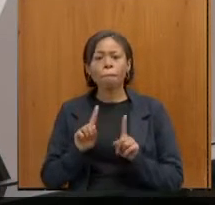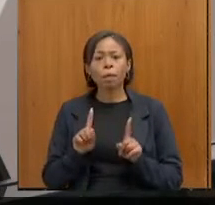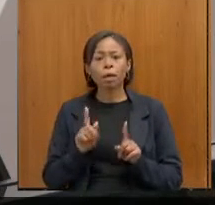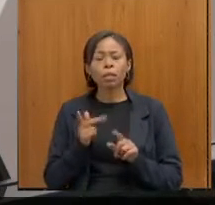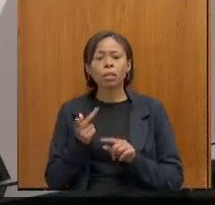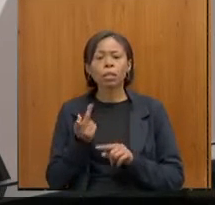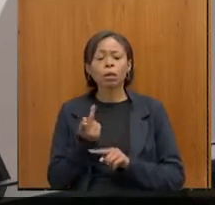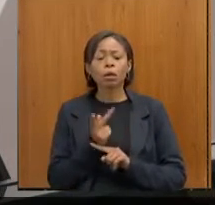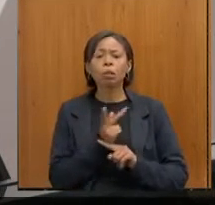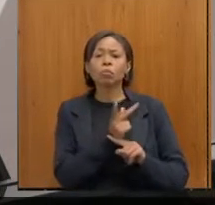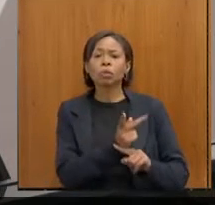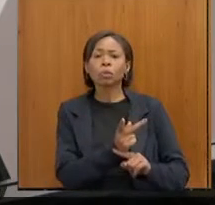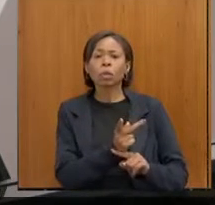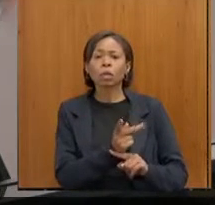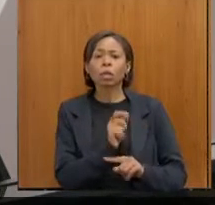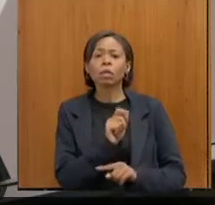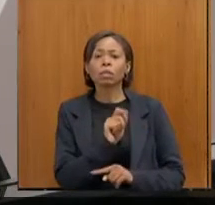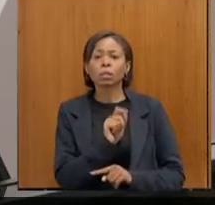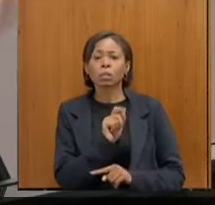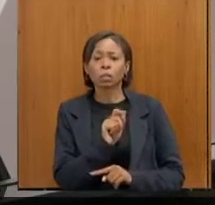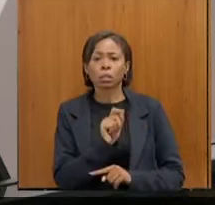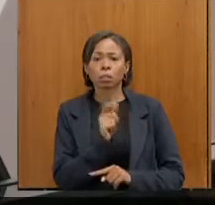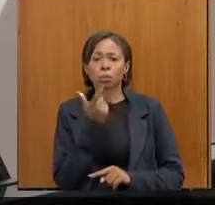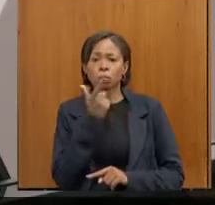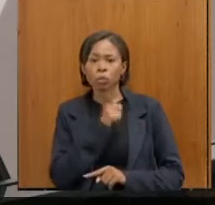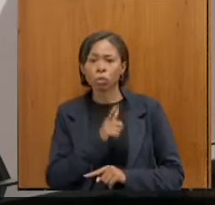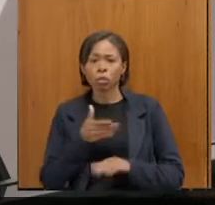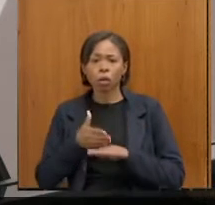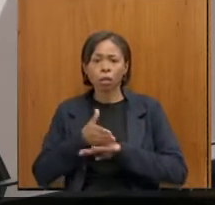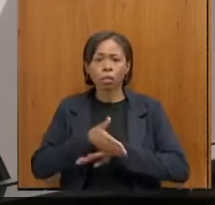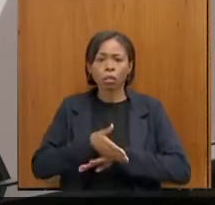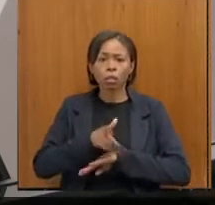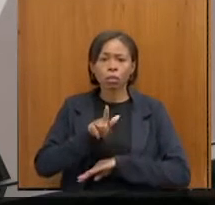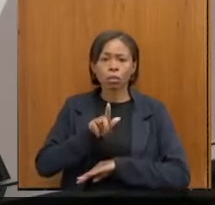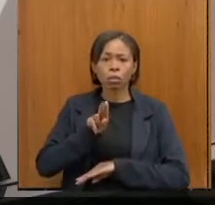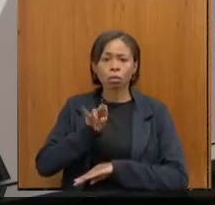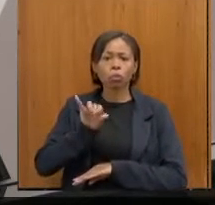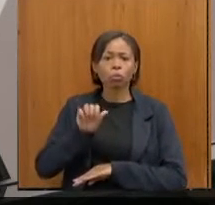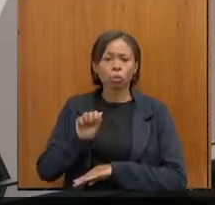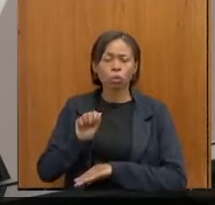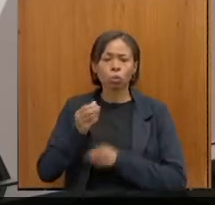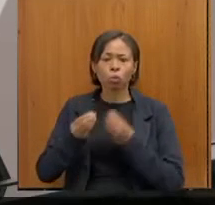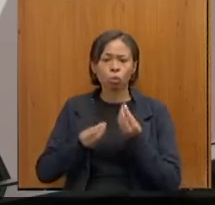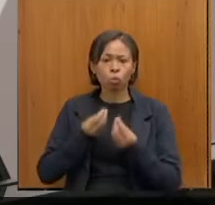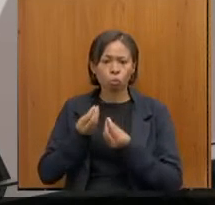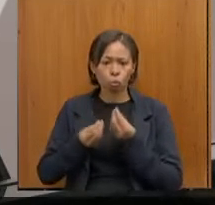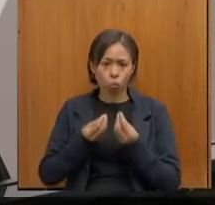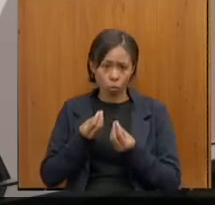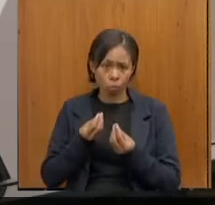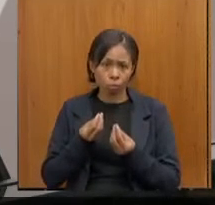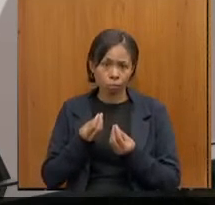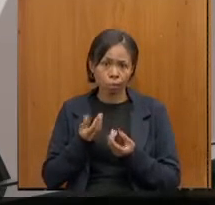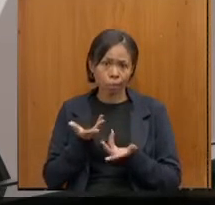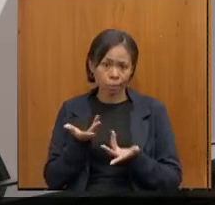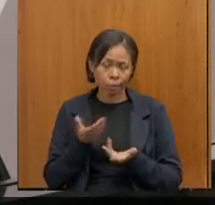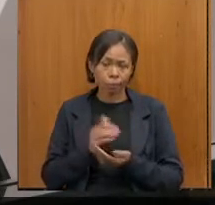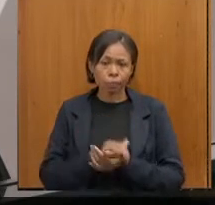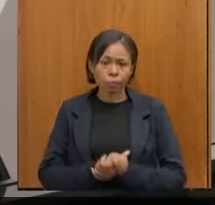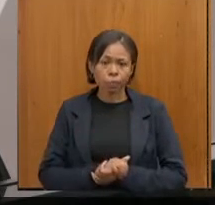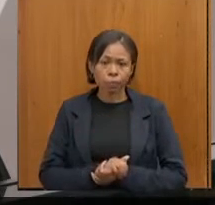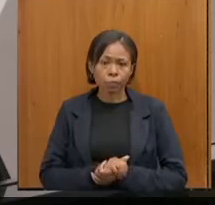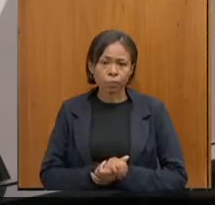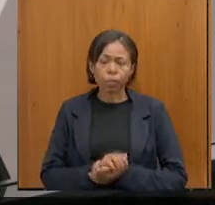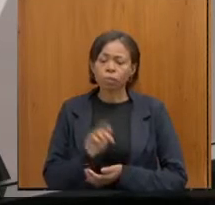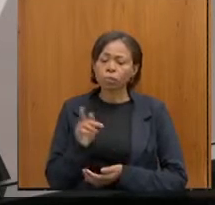ter acesso a Ele vamos fazer propaganda porque isso aí quanto mais longe chegar em cada um dos 853 municípios melhor será a vida do nosso cidadão